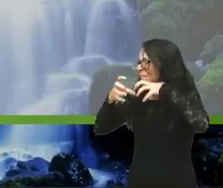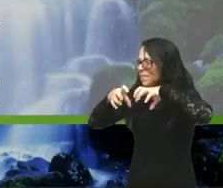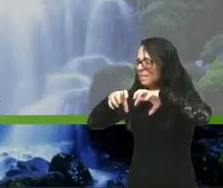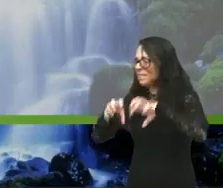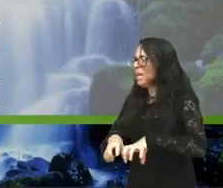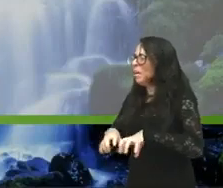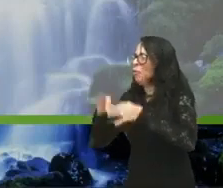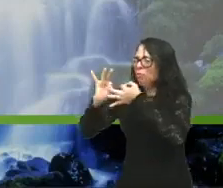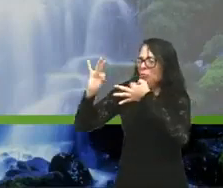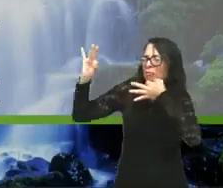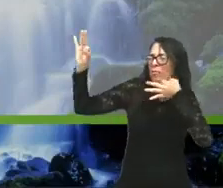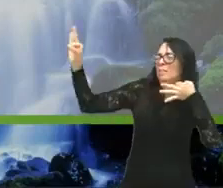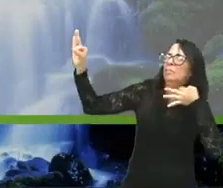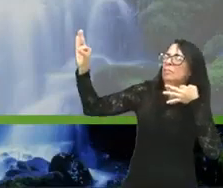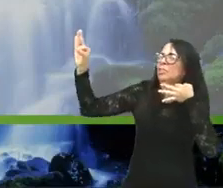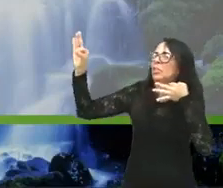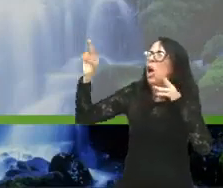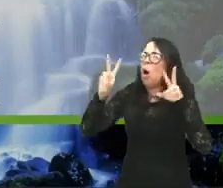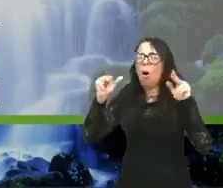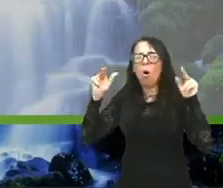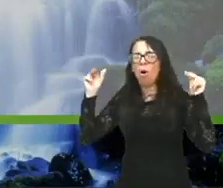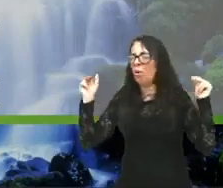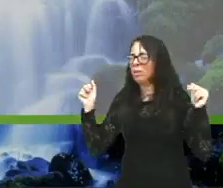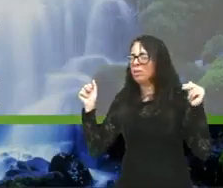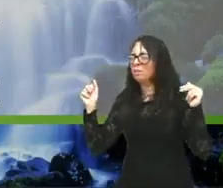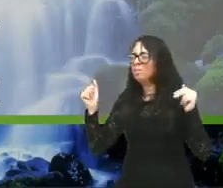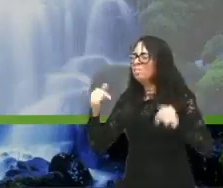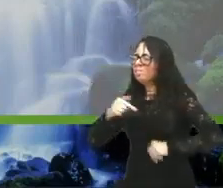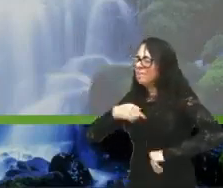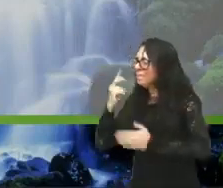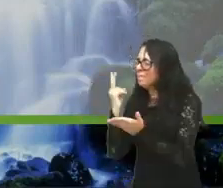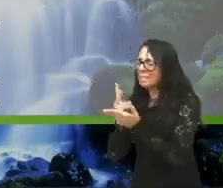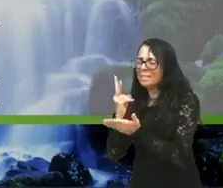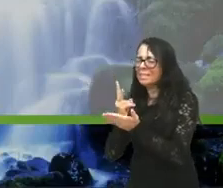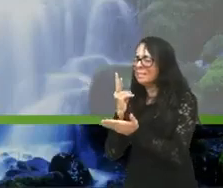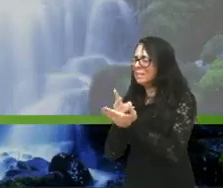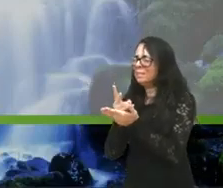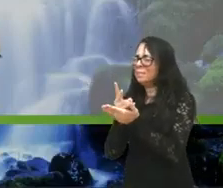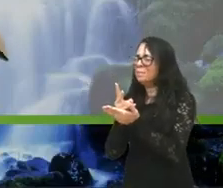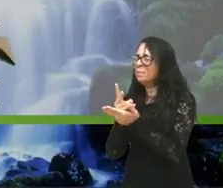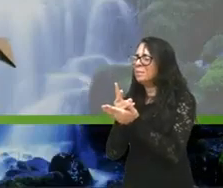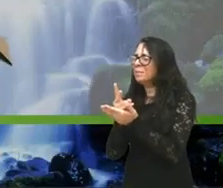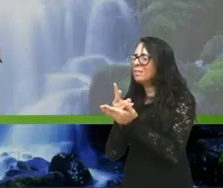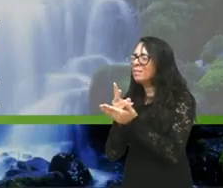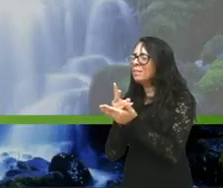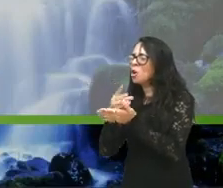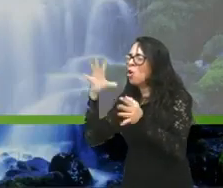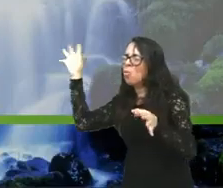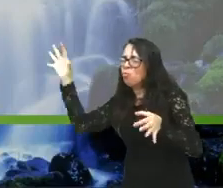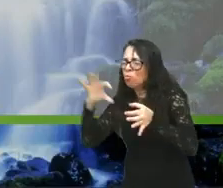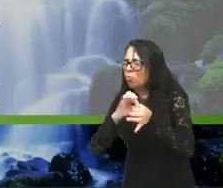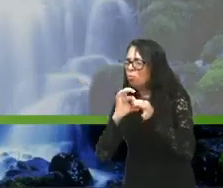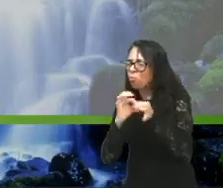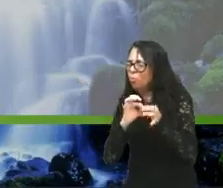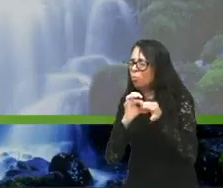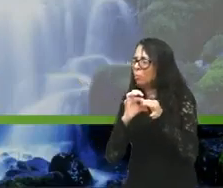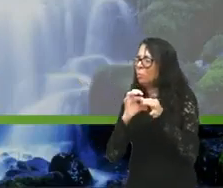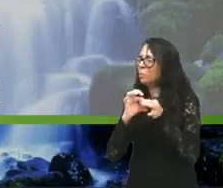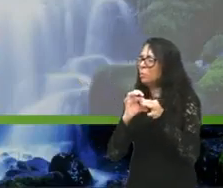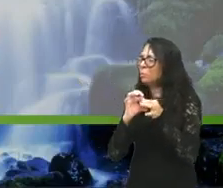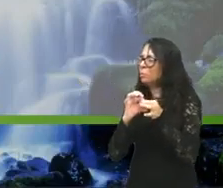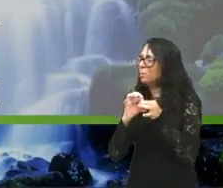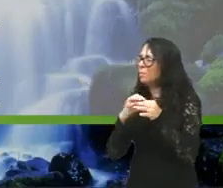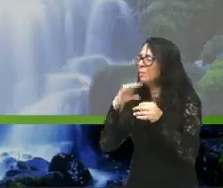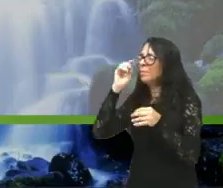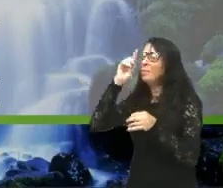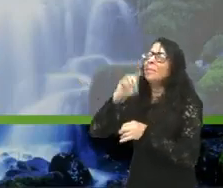eu sou. Não quero continuar sendo essa pessoa ambiciosa, egoísta, cheia de desejos por coisas.